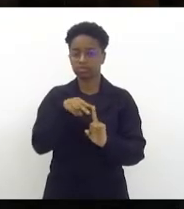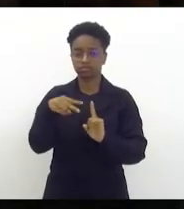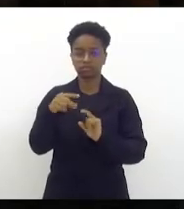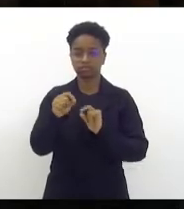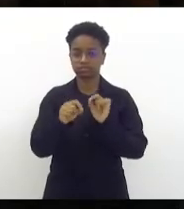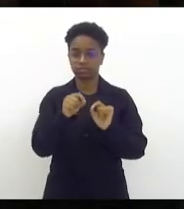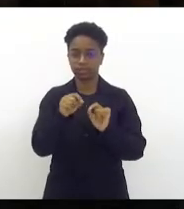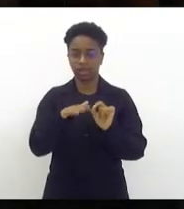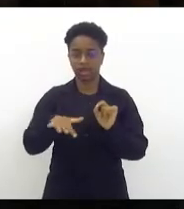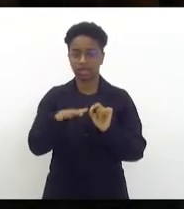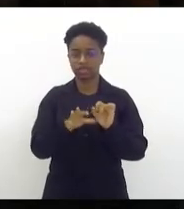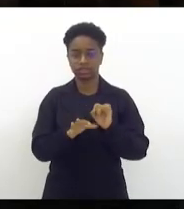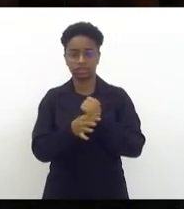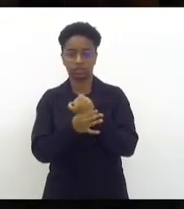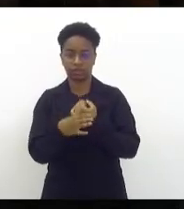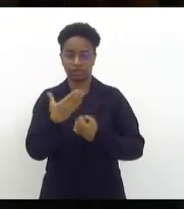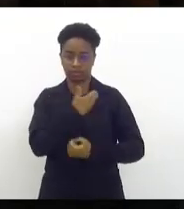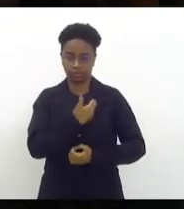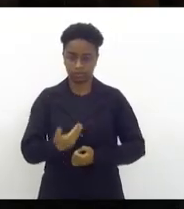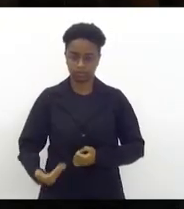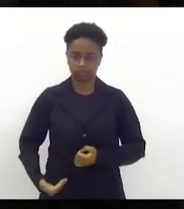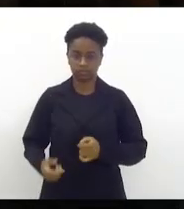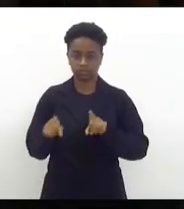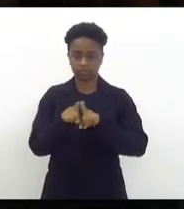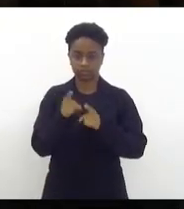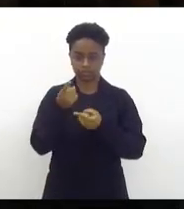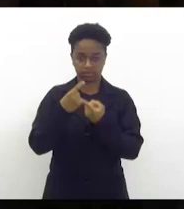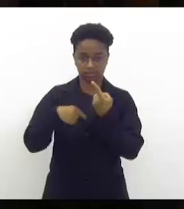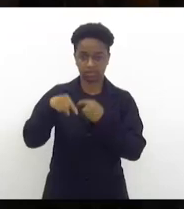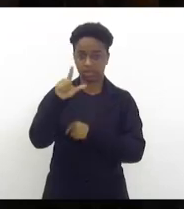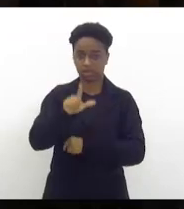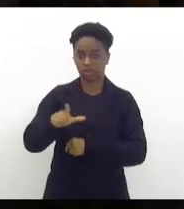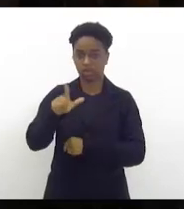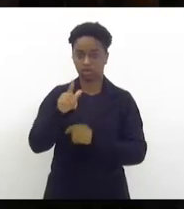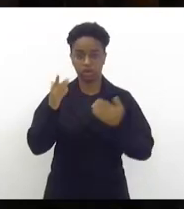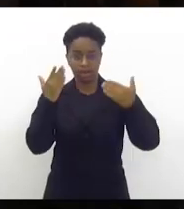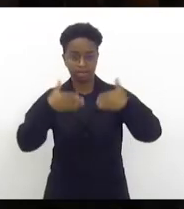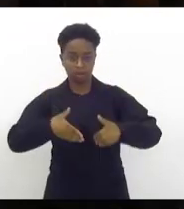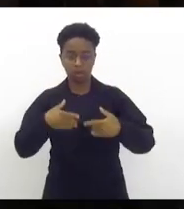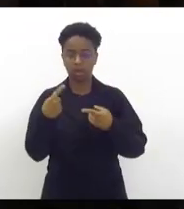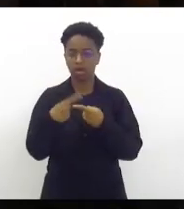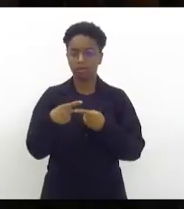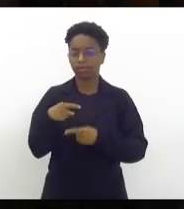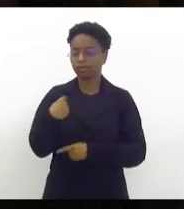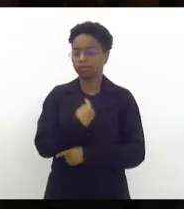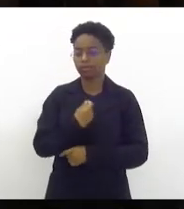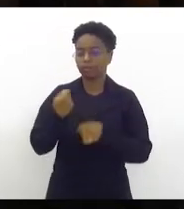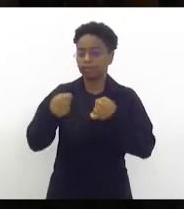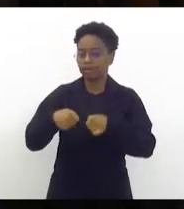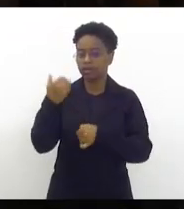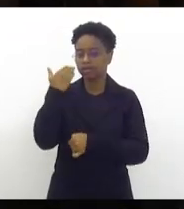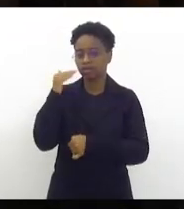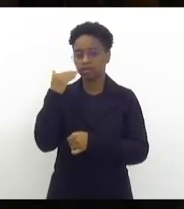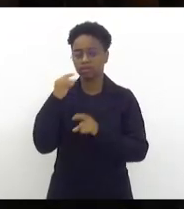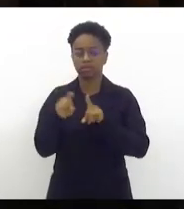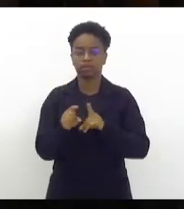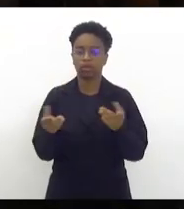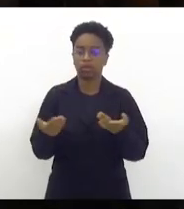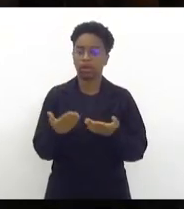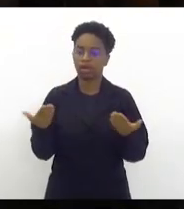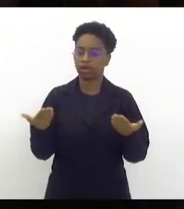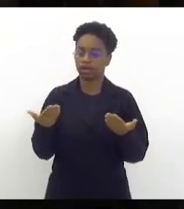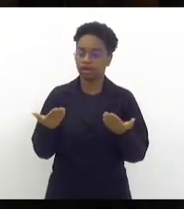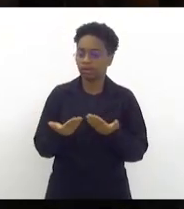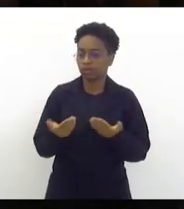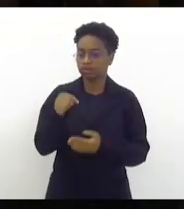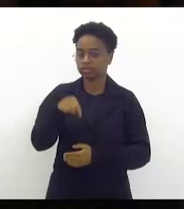de segurança pública que supere a lógica do confronto. A gente precisa entender, e hoje, no Rio de Janeiro, se a gente